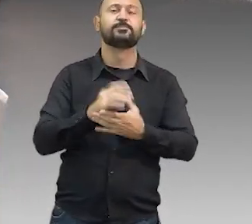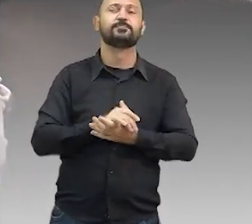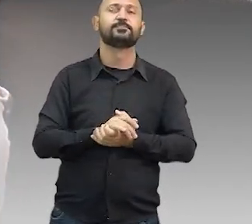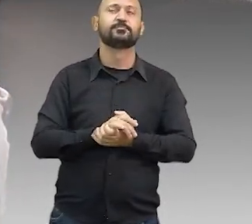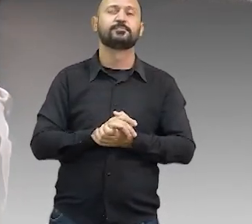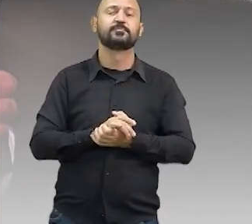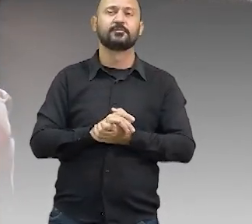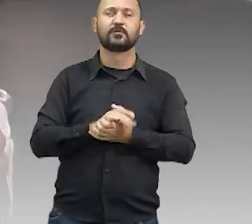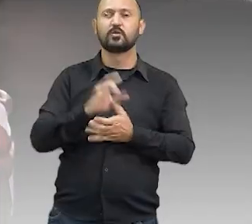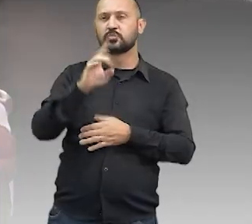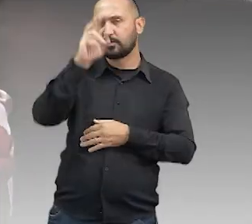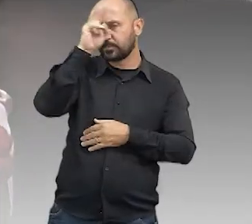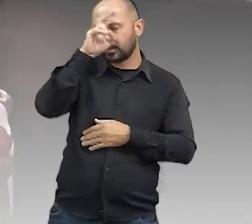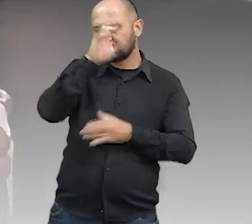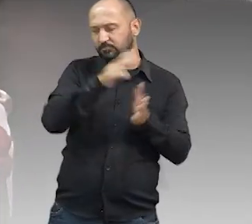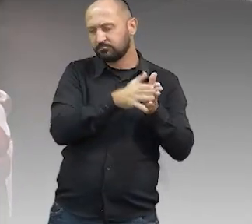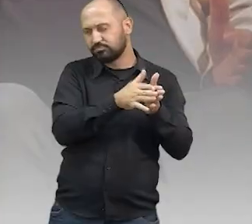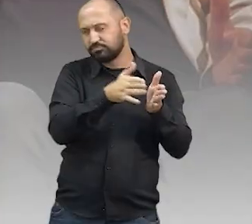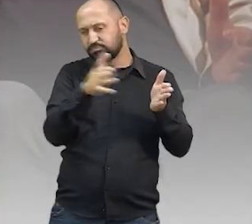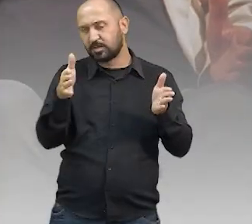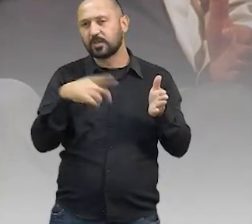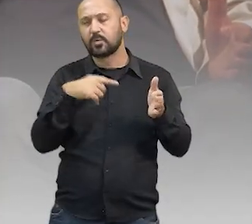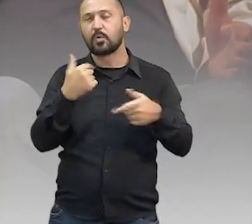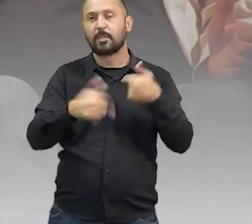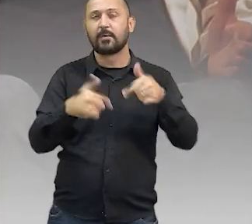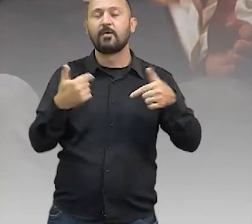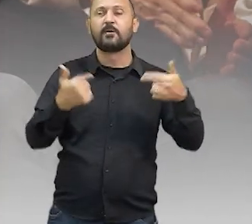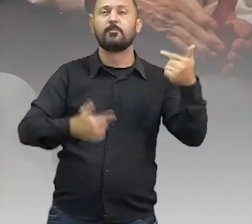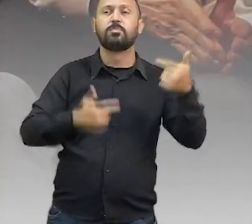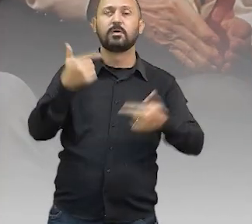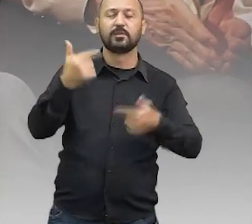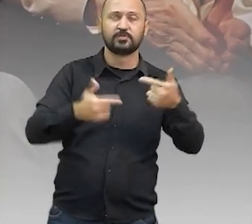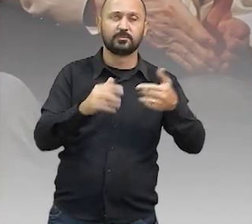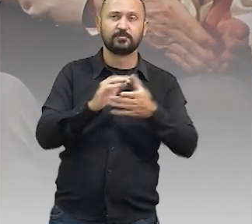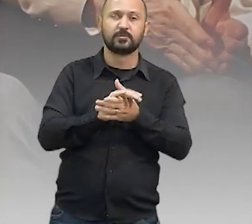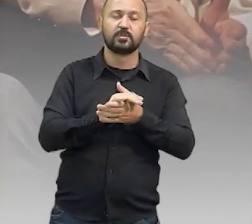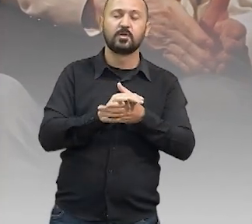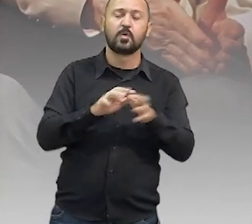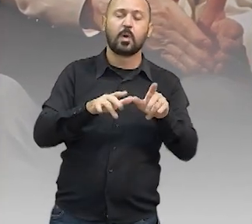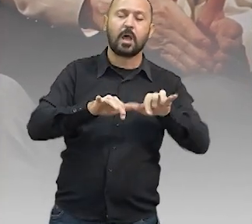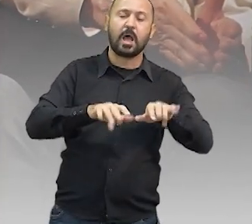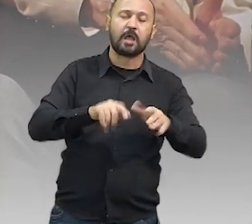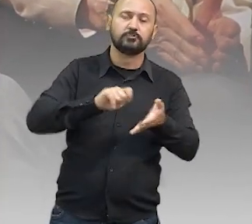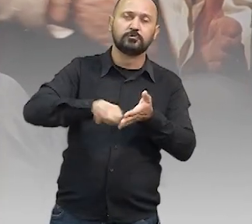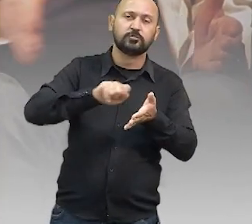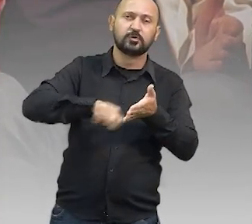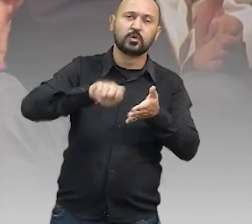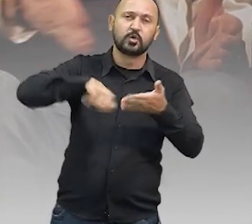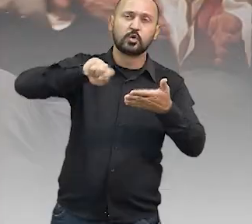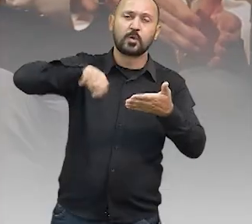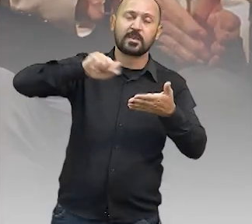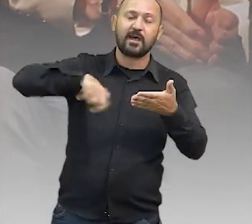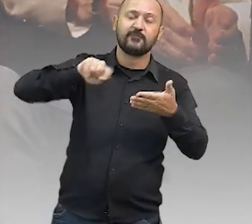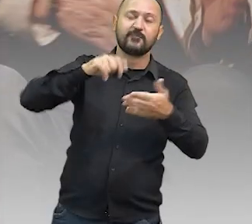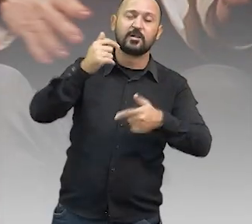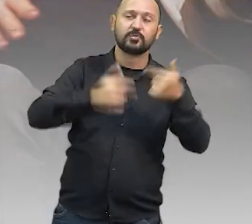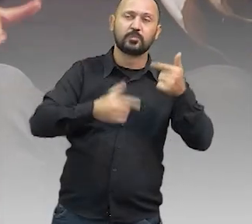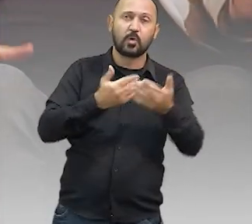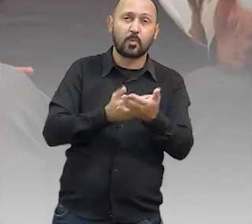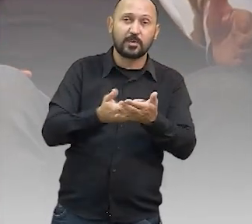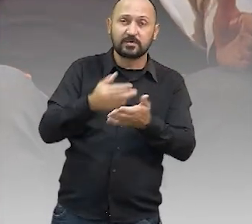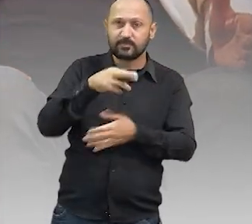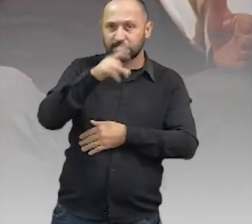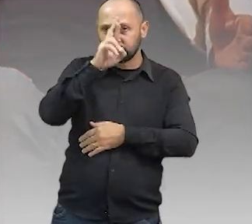Só para lembrar um período que eu fazia política, então eu era editor de política, eu entrava meio-dia, só que